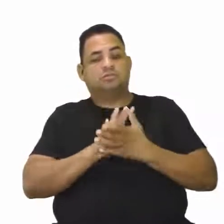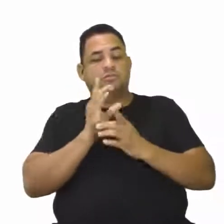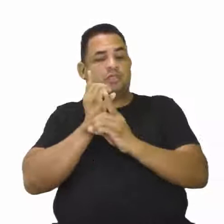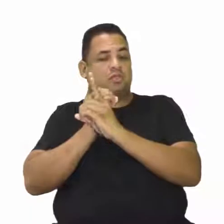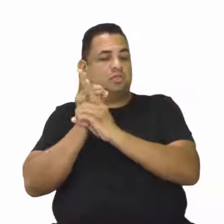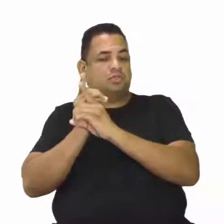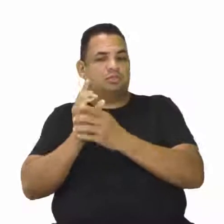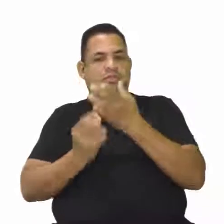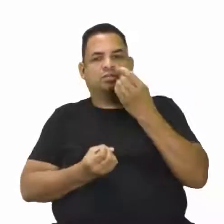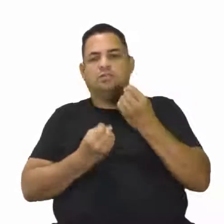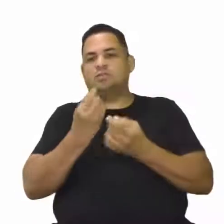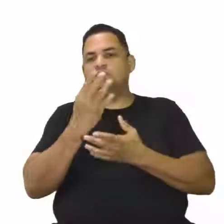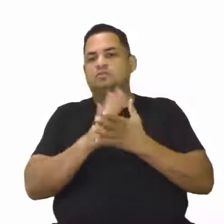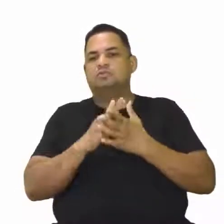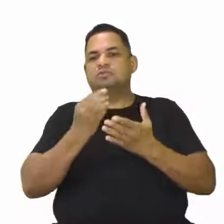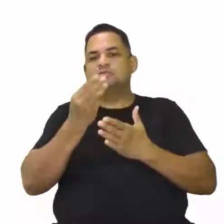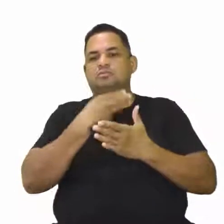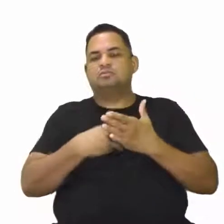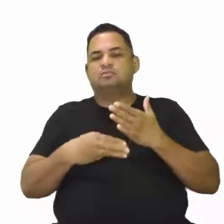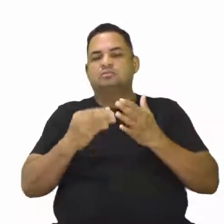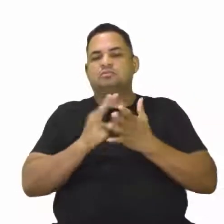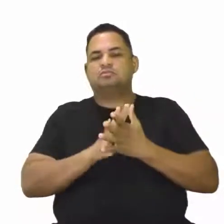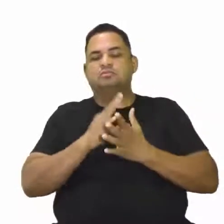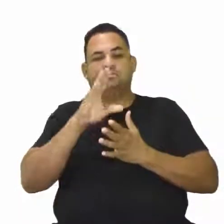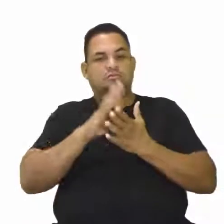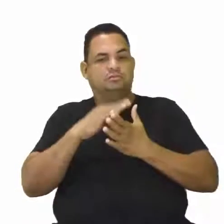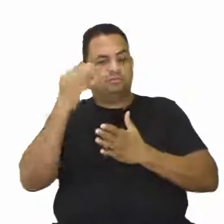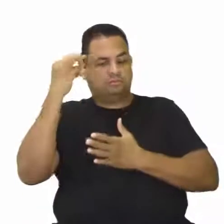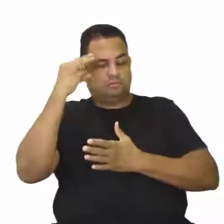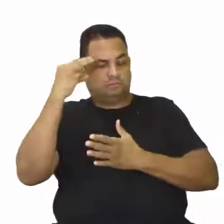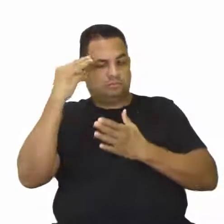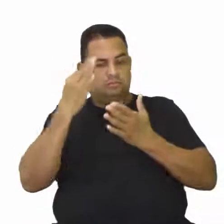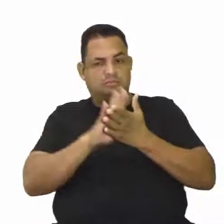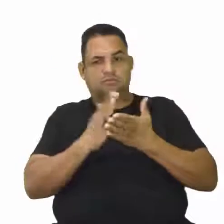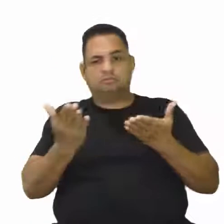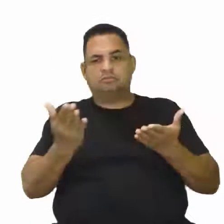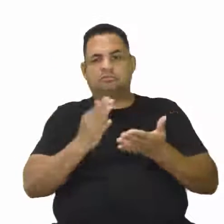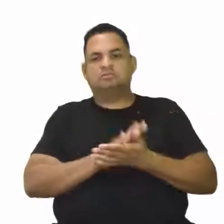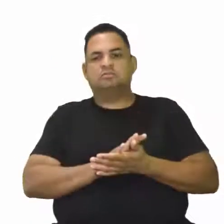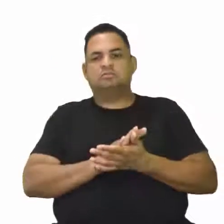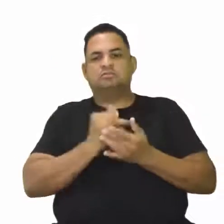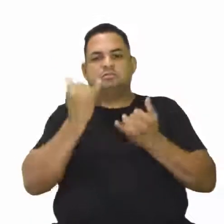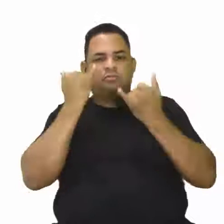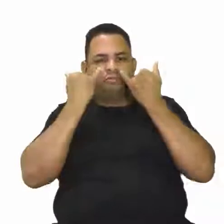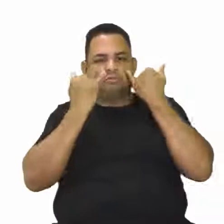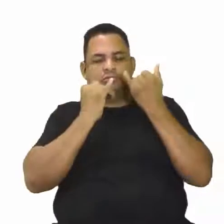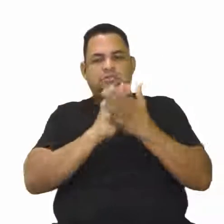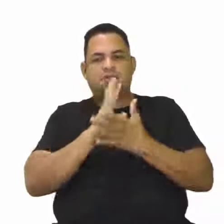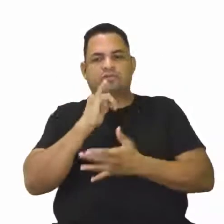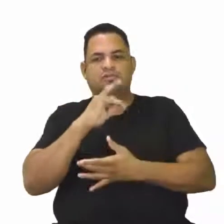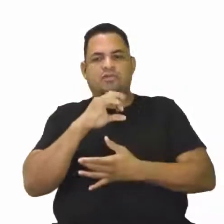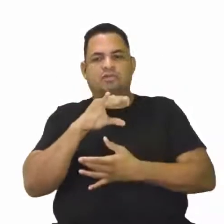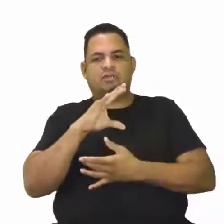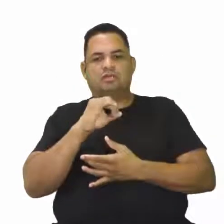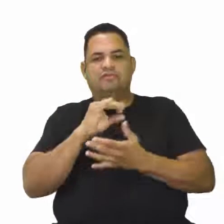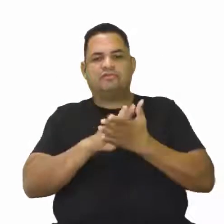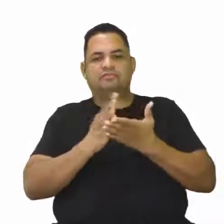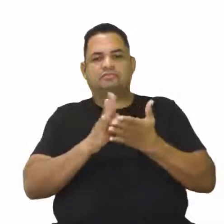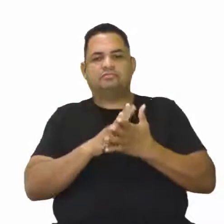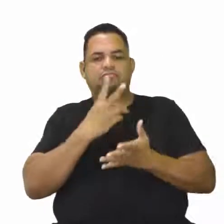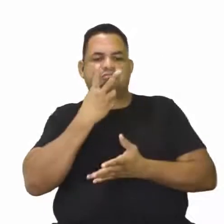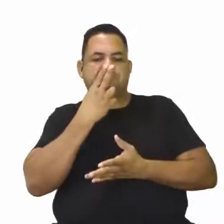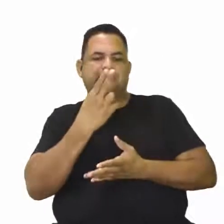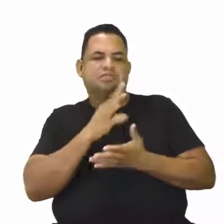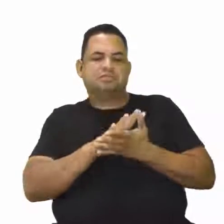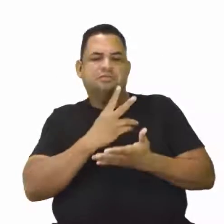deparando com alguns mapas mentais, misturando ali mapa mental e infográfico, porque eles são muito